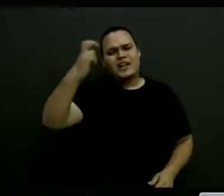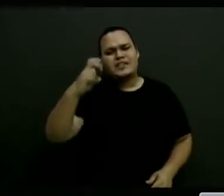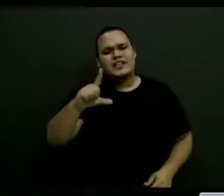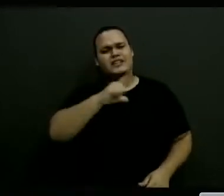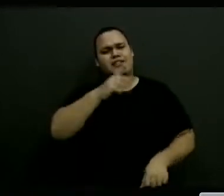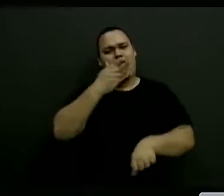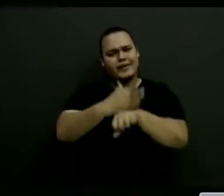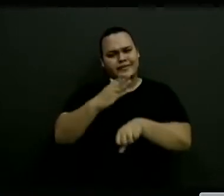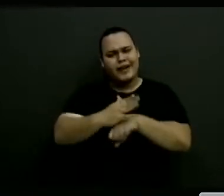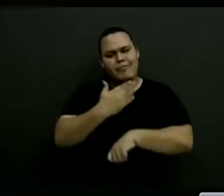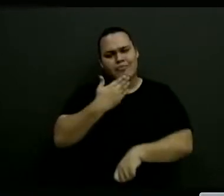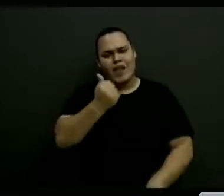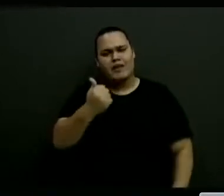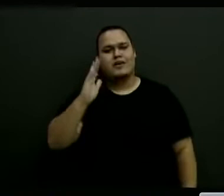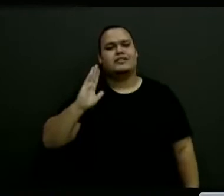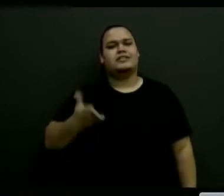habilidosa.